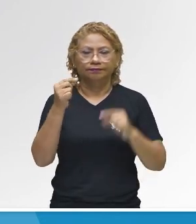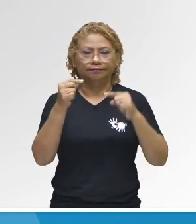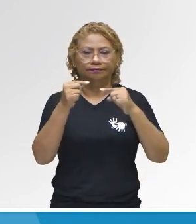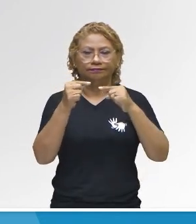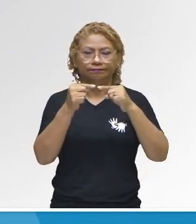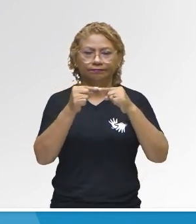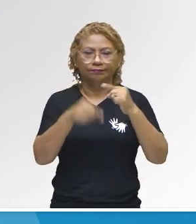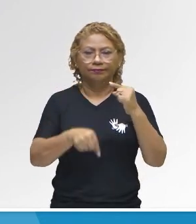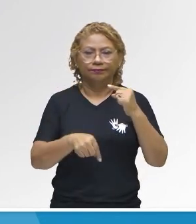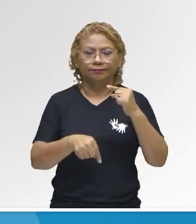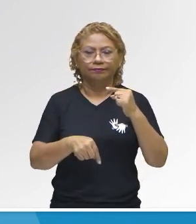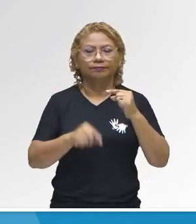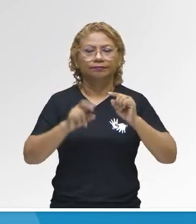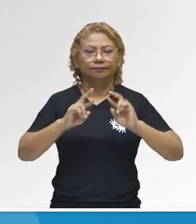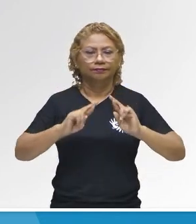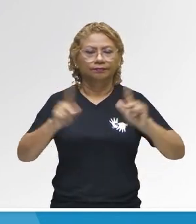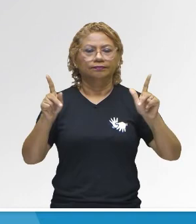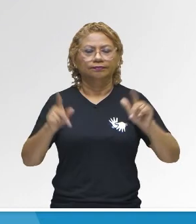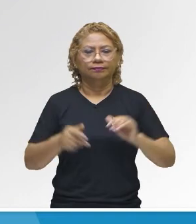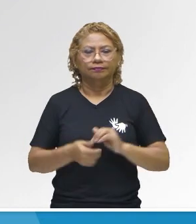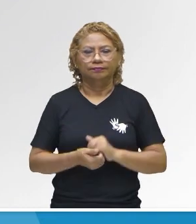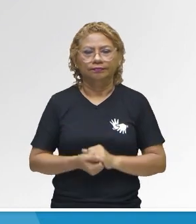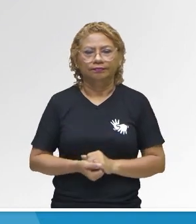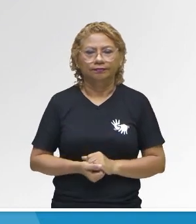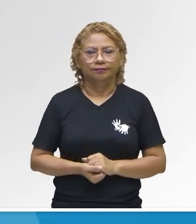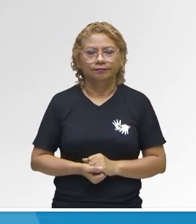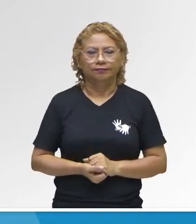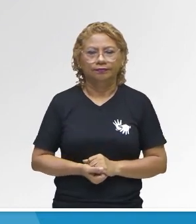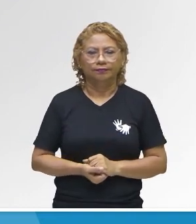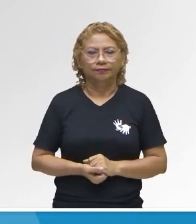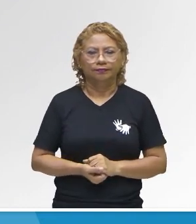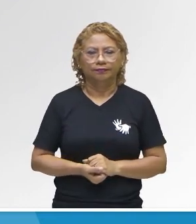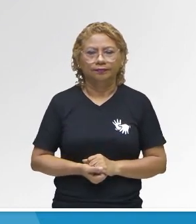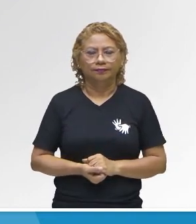será diferente. Tá? Vou colocar D2 aqui,